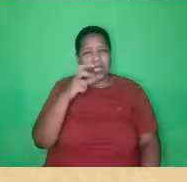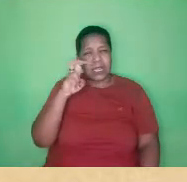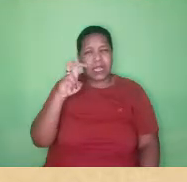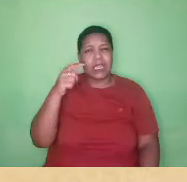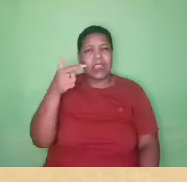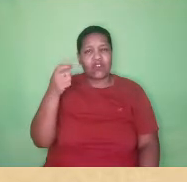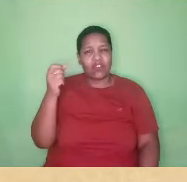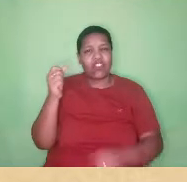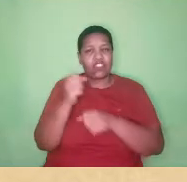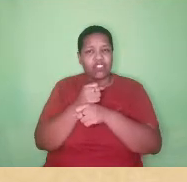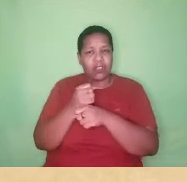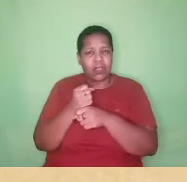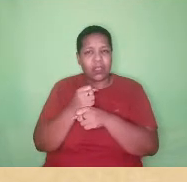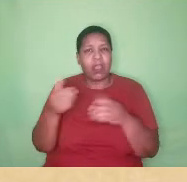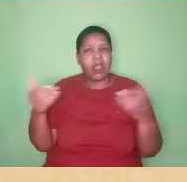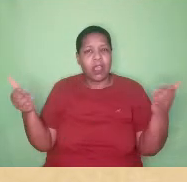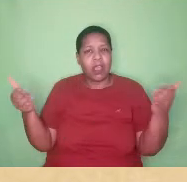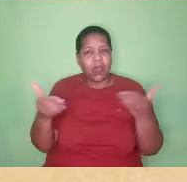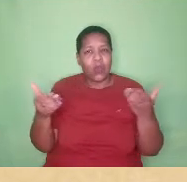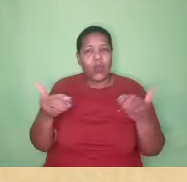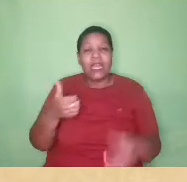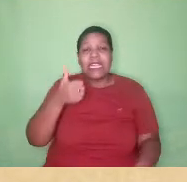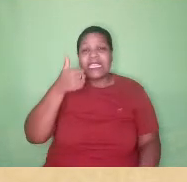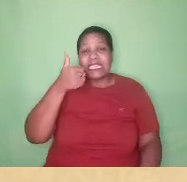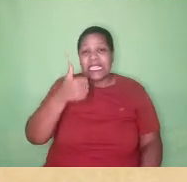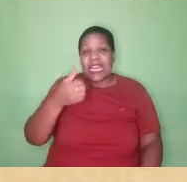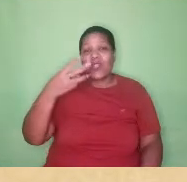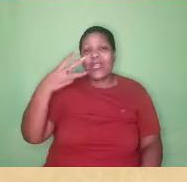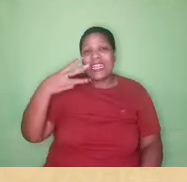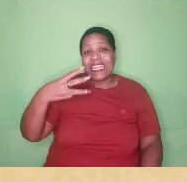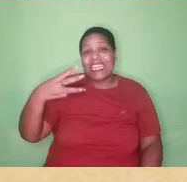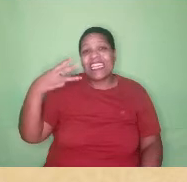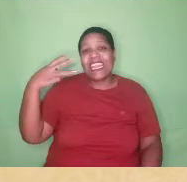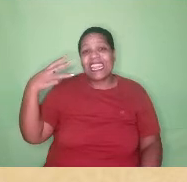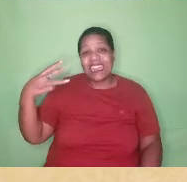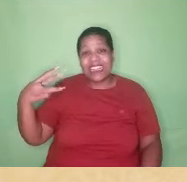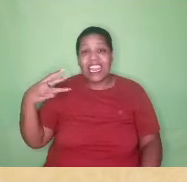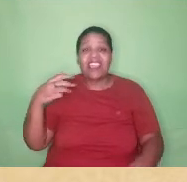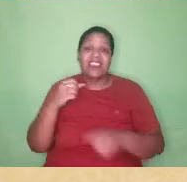a 133 anos, né,